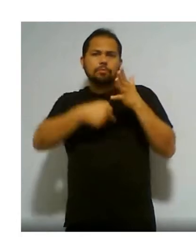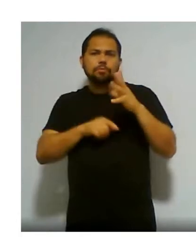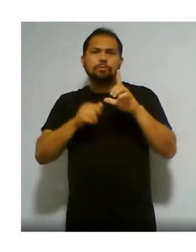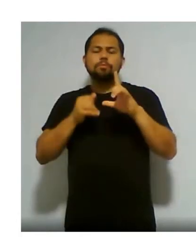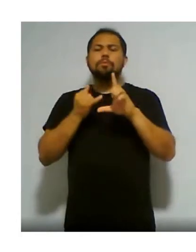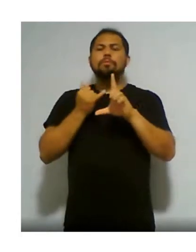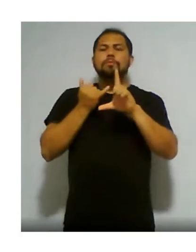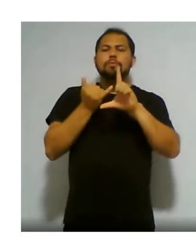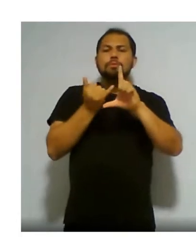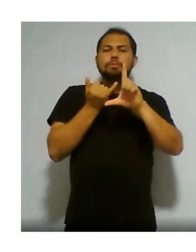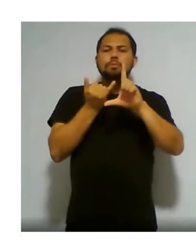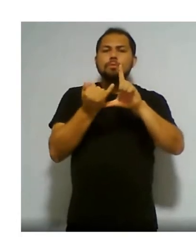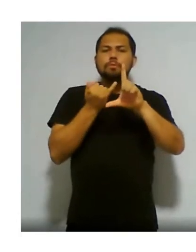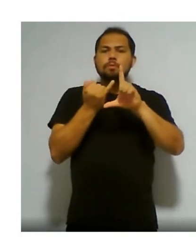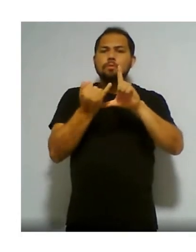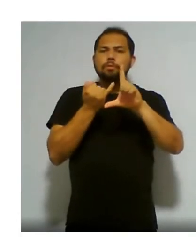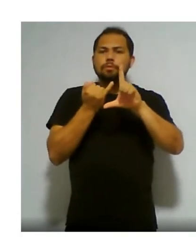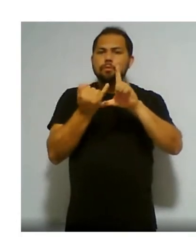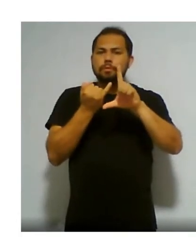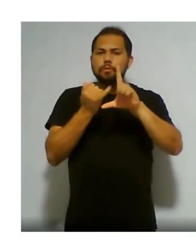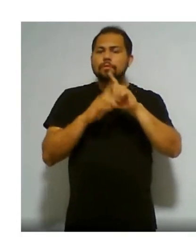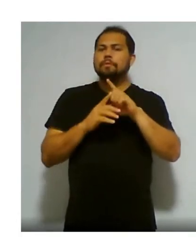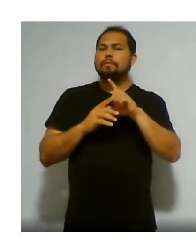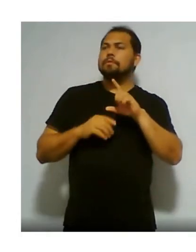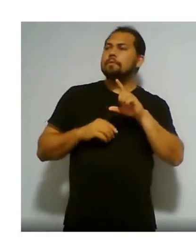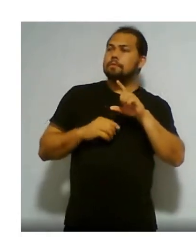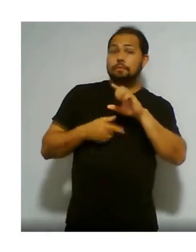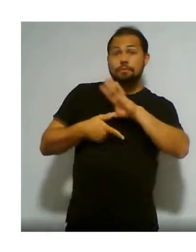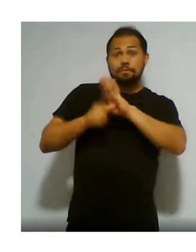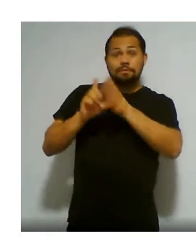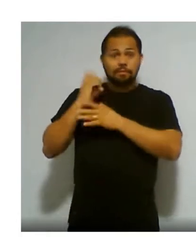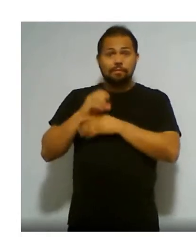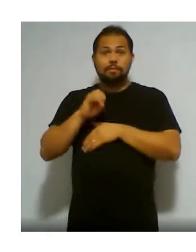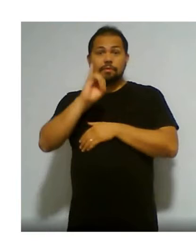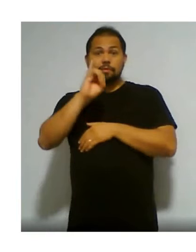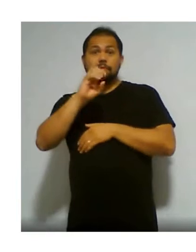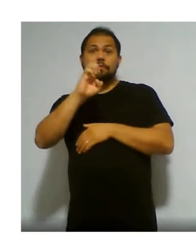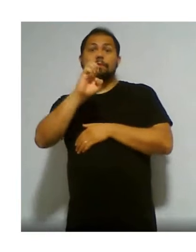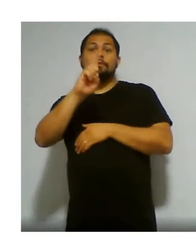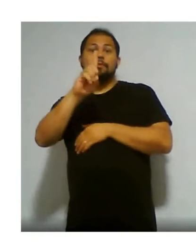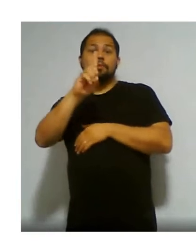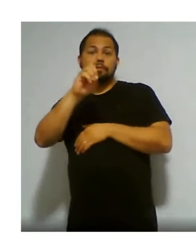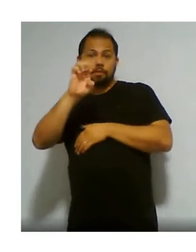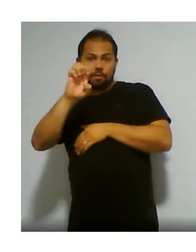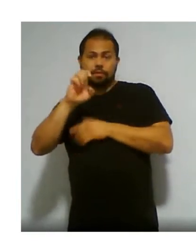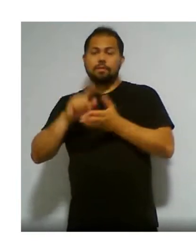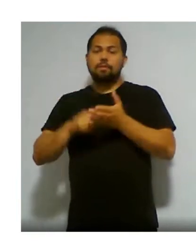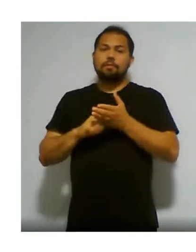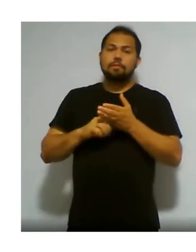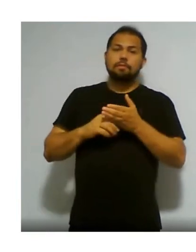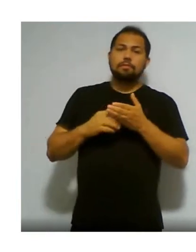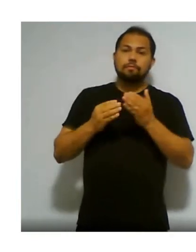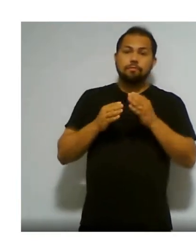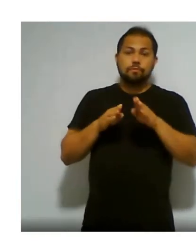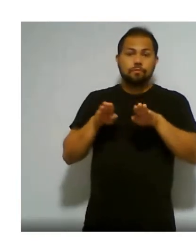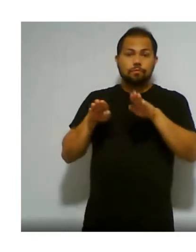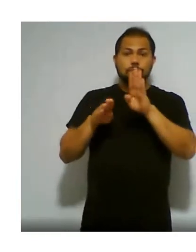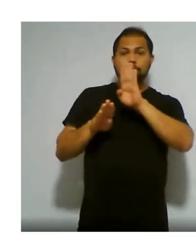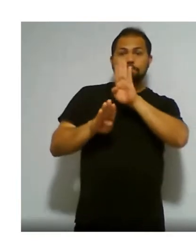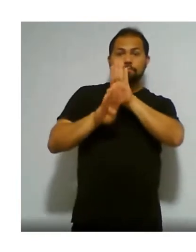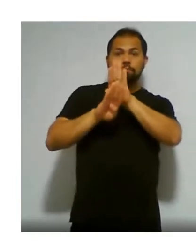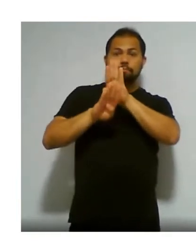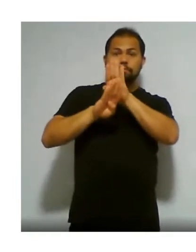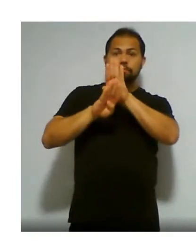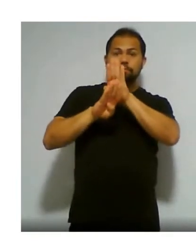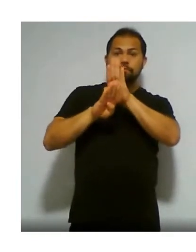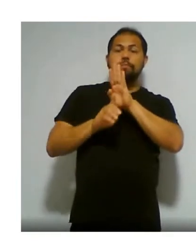interface anterior era IDE, era o nome do barramento que a gente fazia aquela conexão lá, naqueles HDs mais